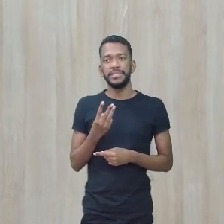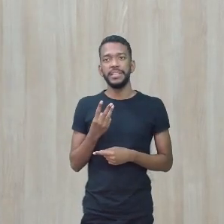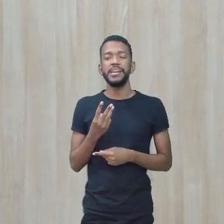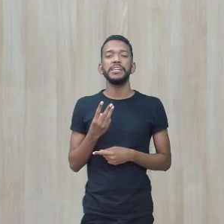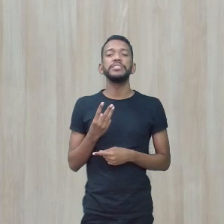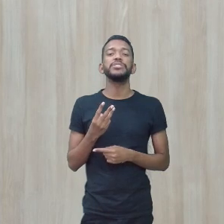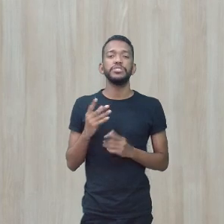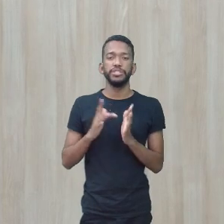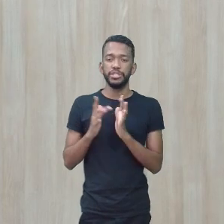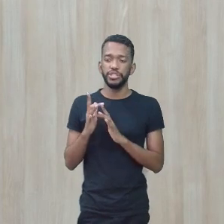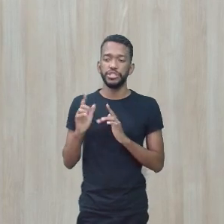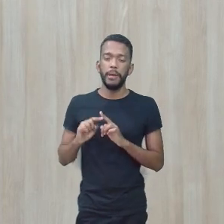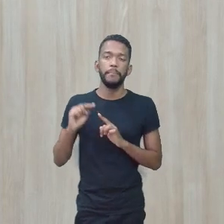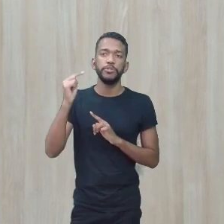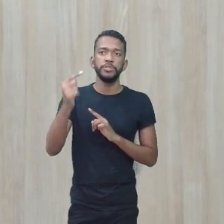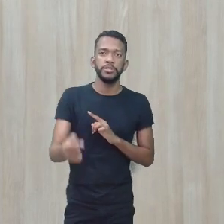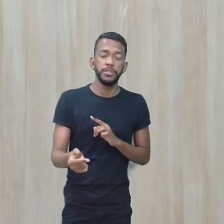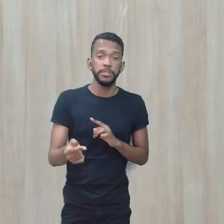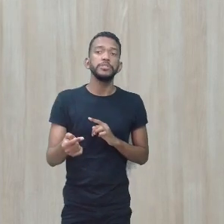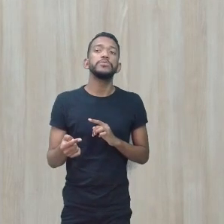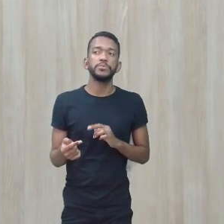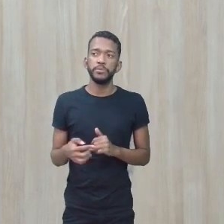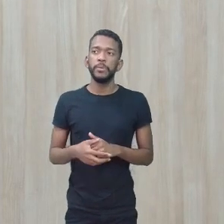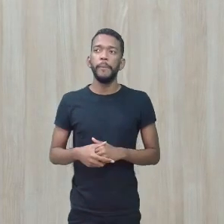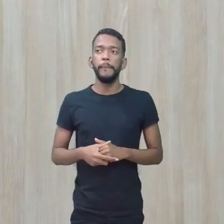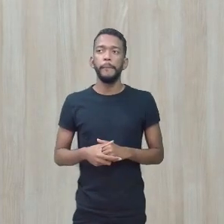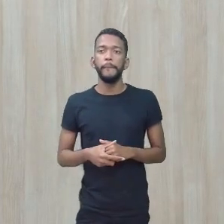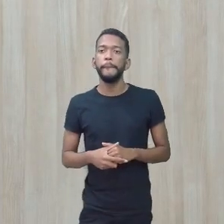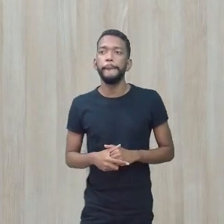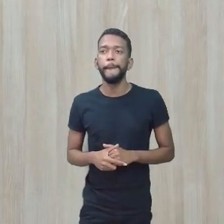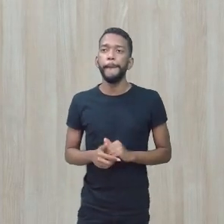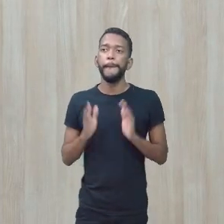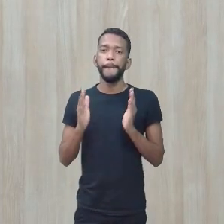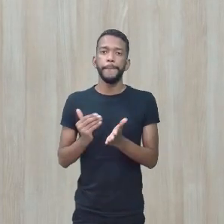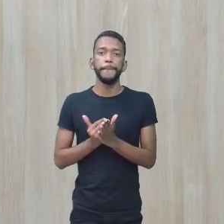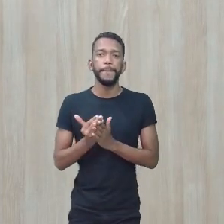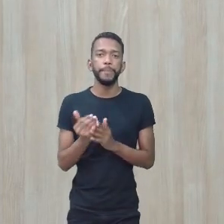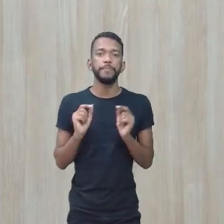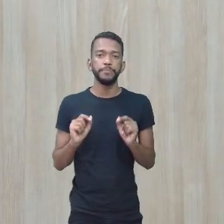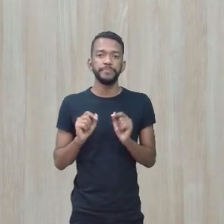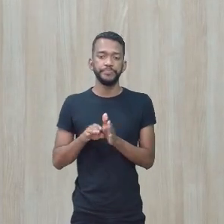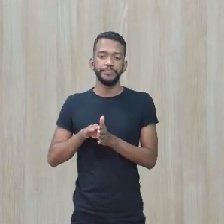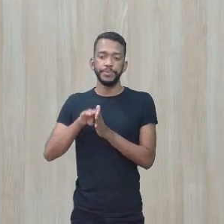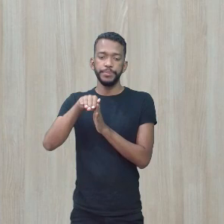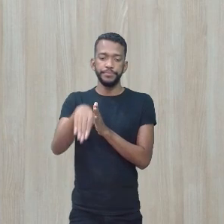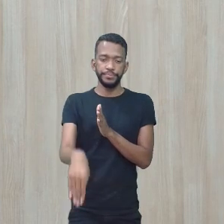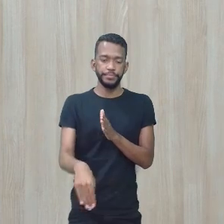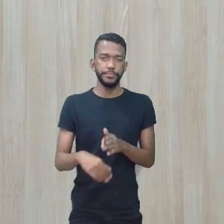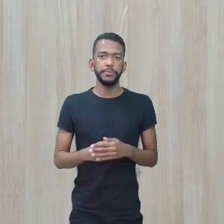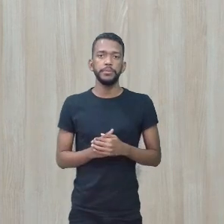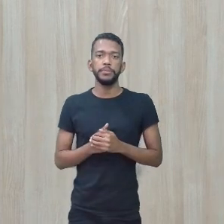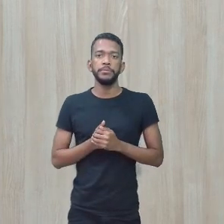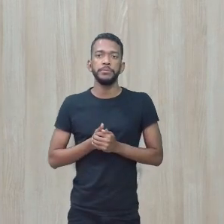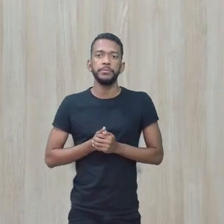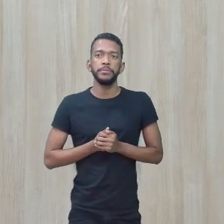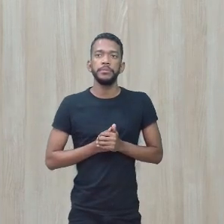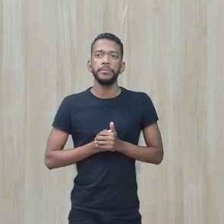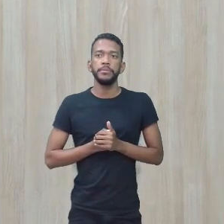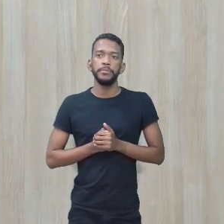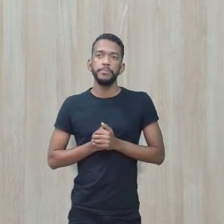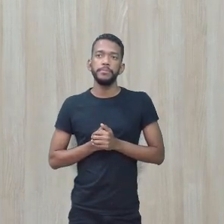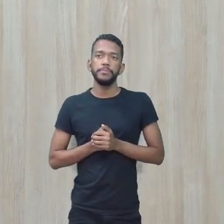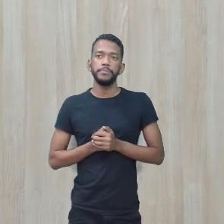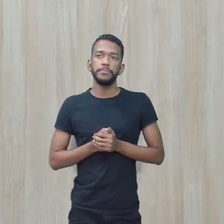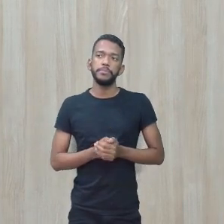393 depois de Cristo, ele começa a entrar em declínio. E aí, o